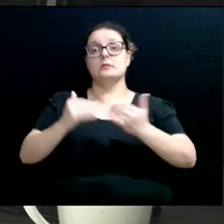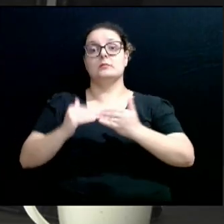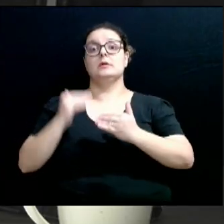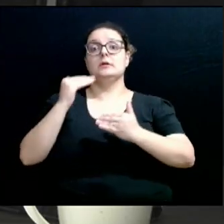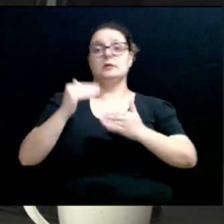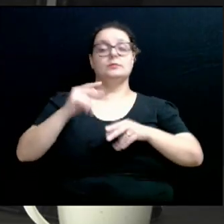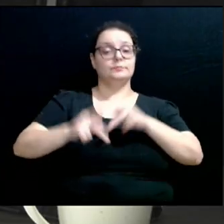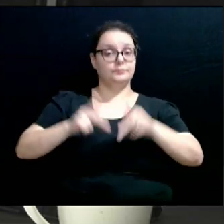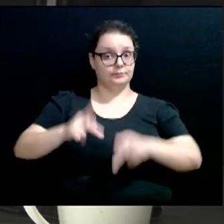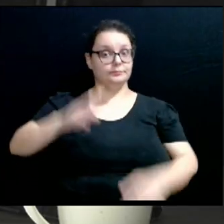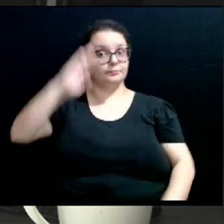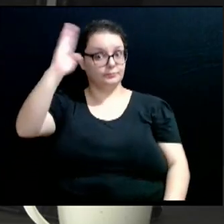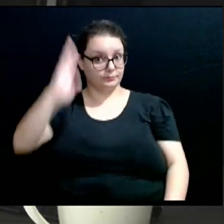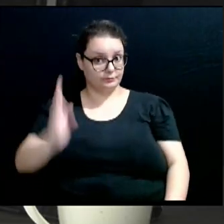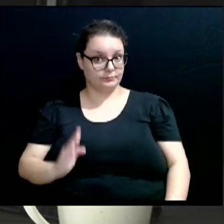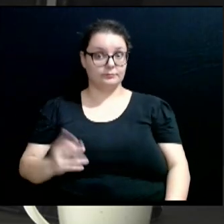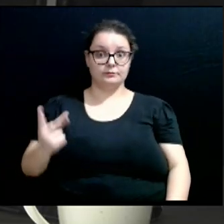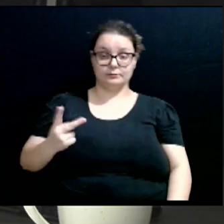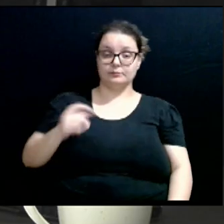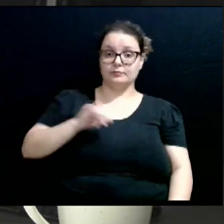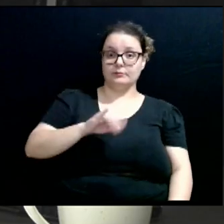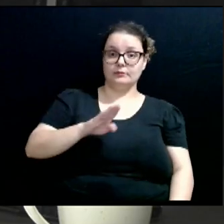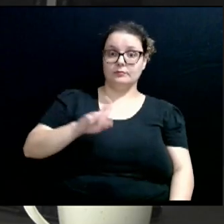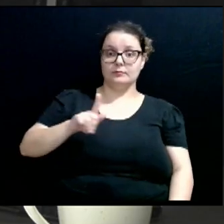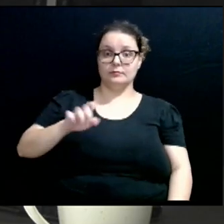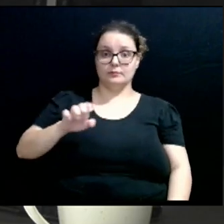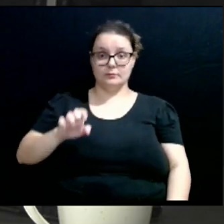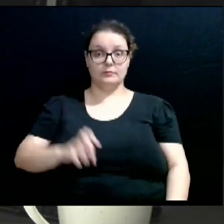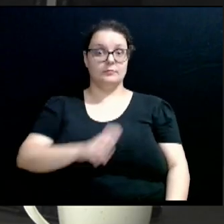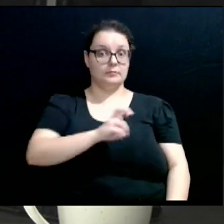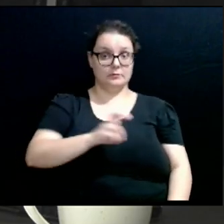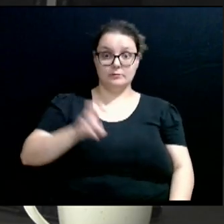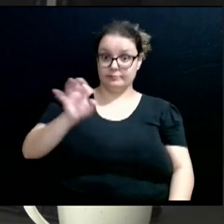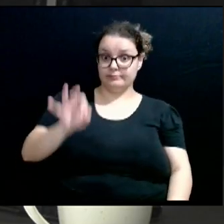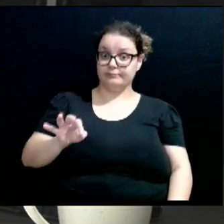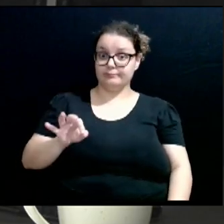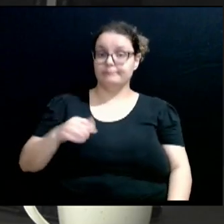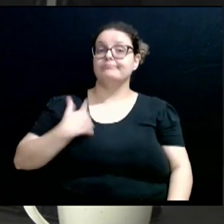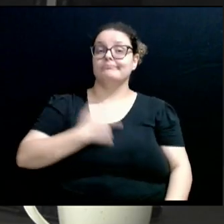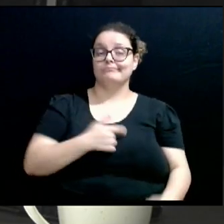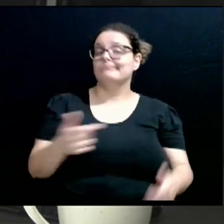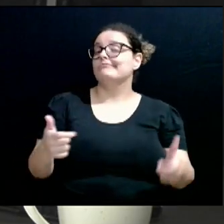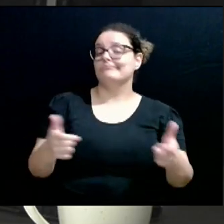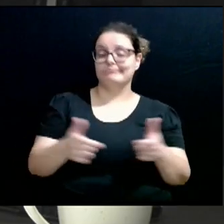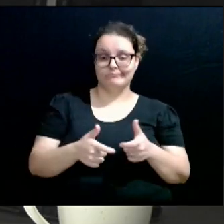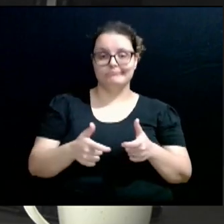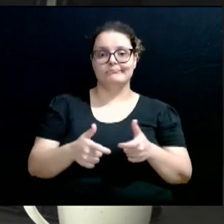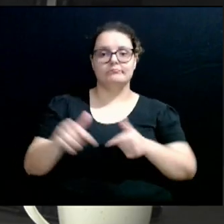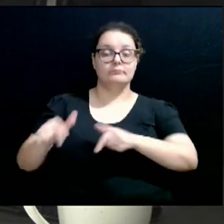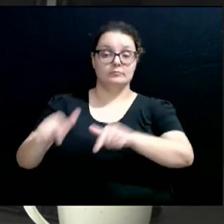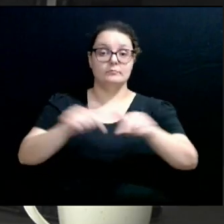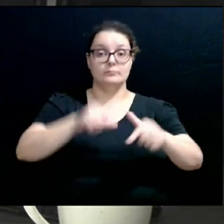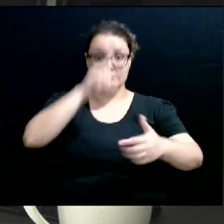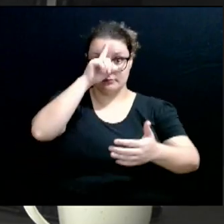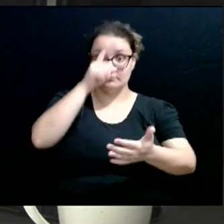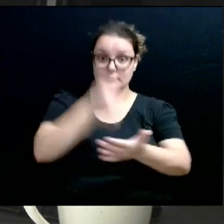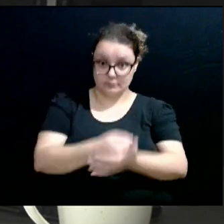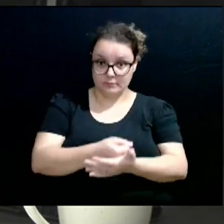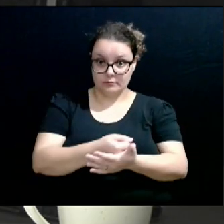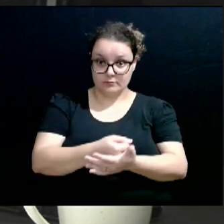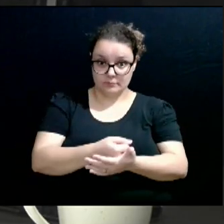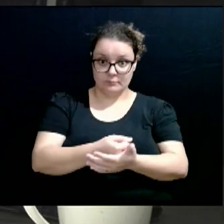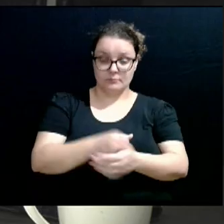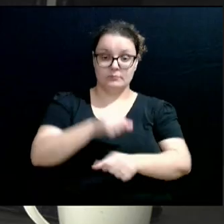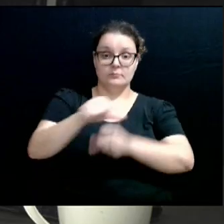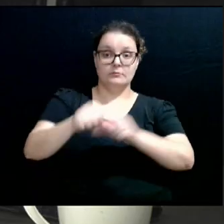segundo o IBGE 56%, ainda somos minoria nos espaços de decisão. Transformar esse cenário